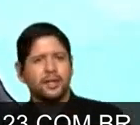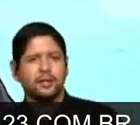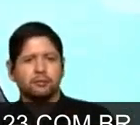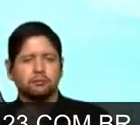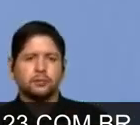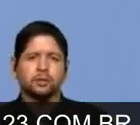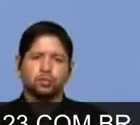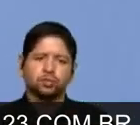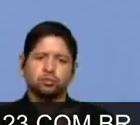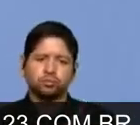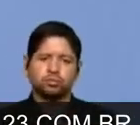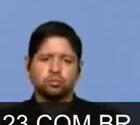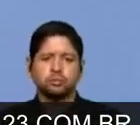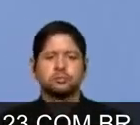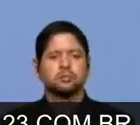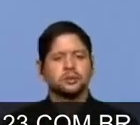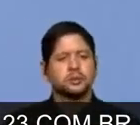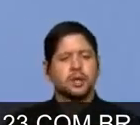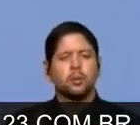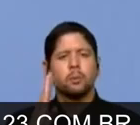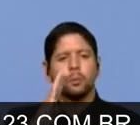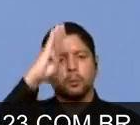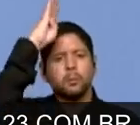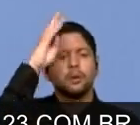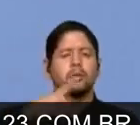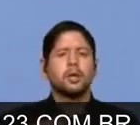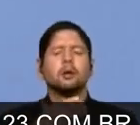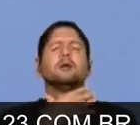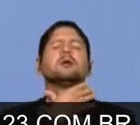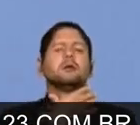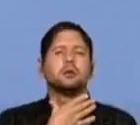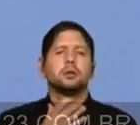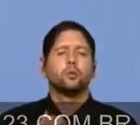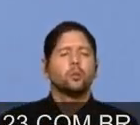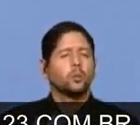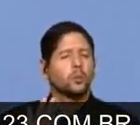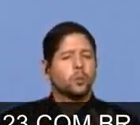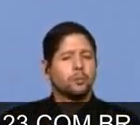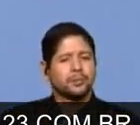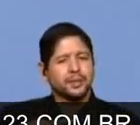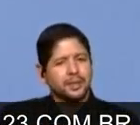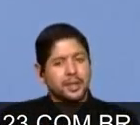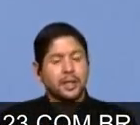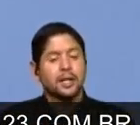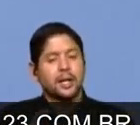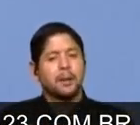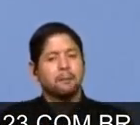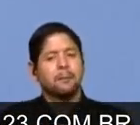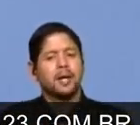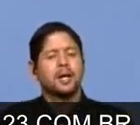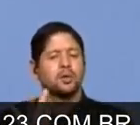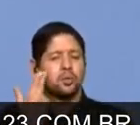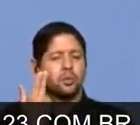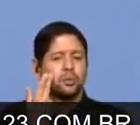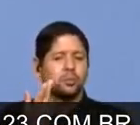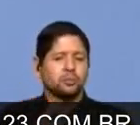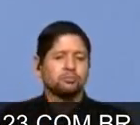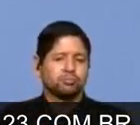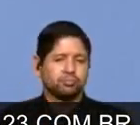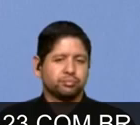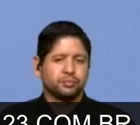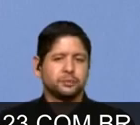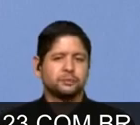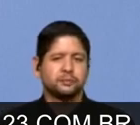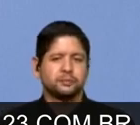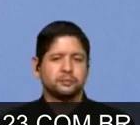velha, ajuda a cuidar. De acordo com os bombeiros, sufocamento, queimaduras e quedas são os tipos de acidentes domésticos mais